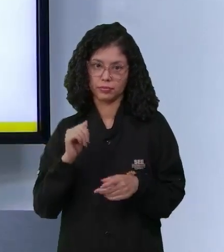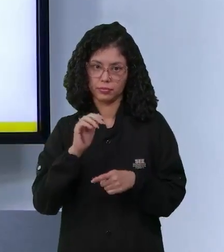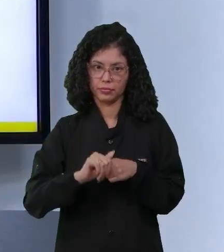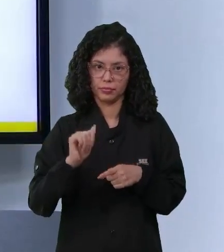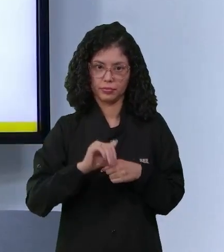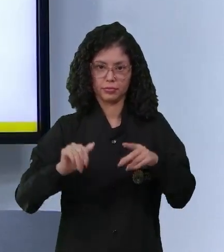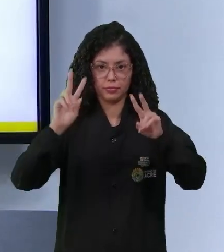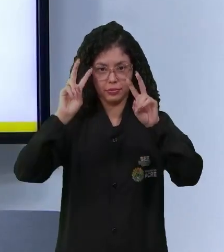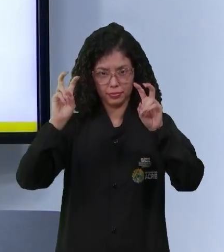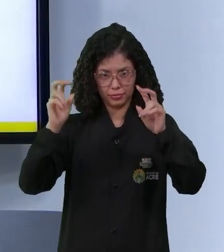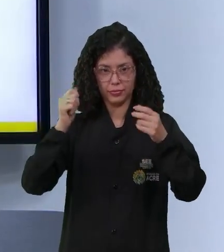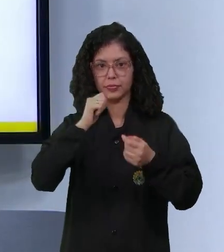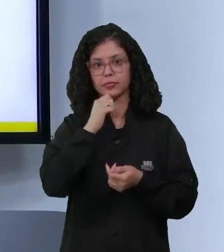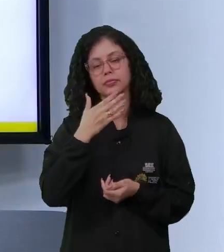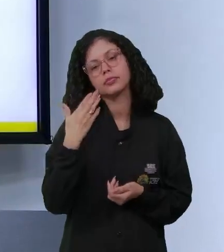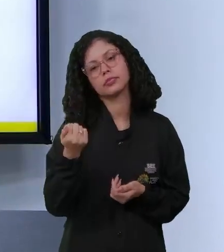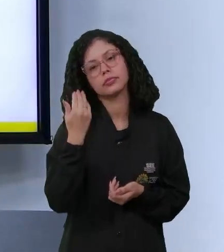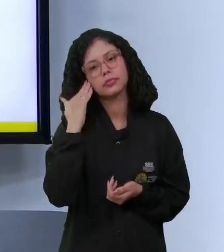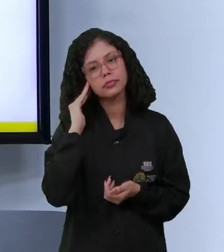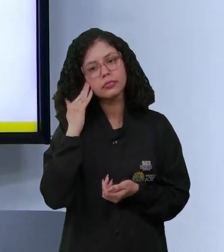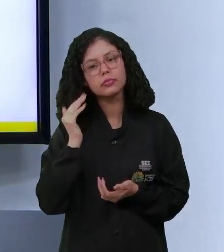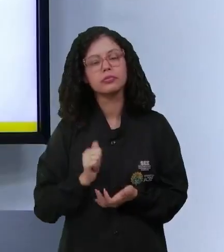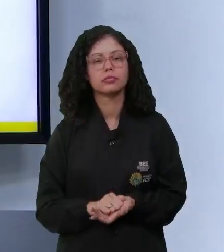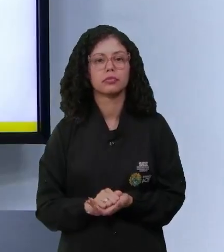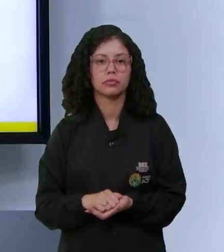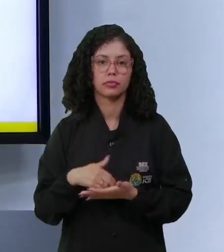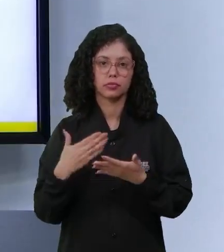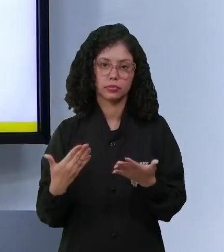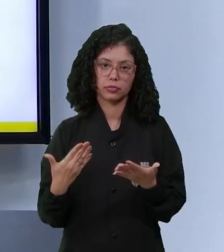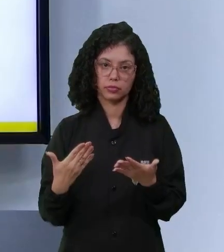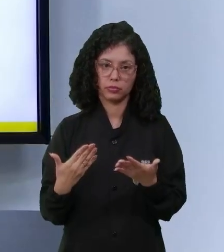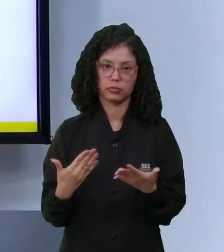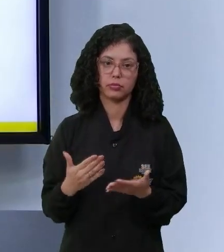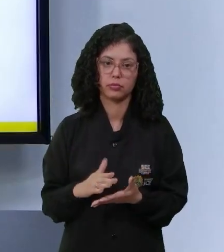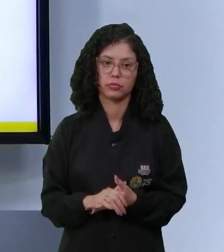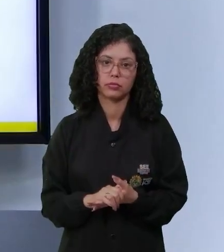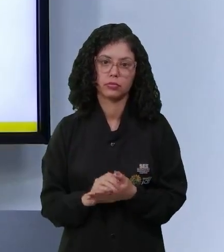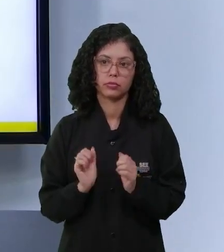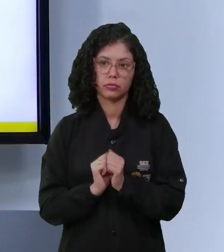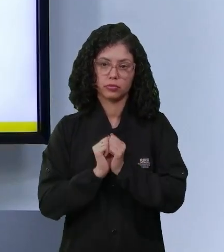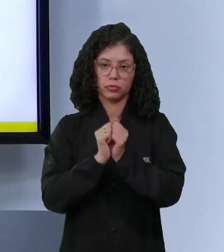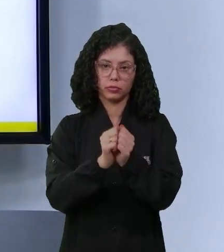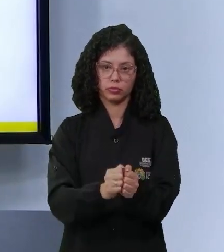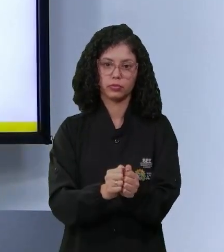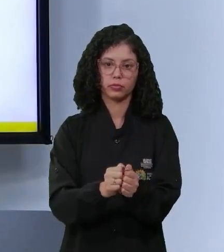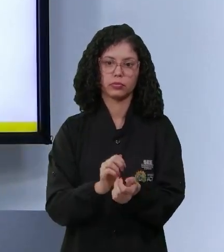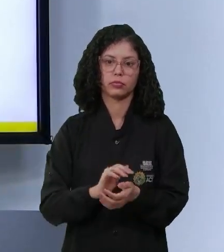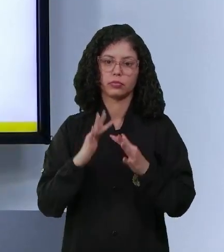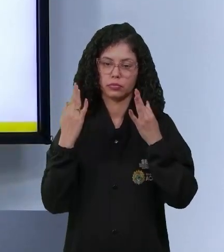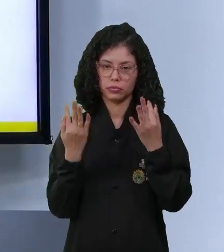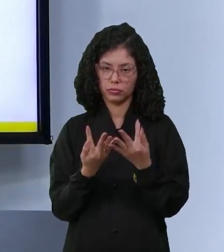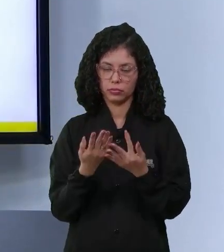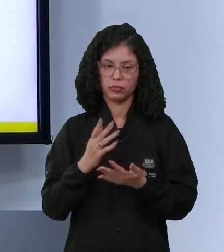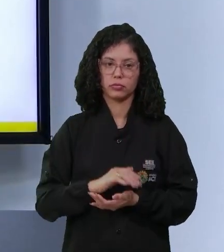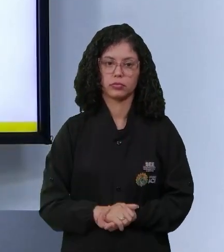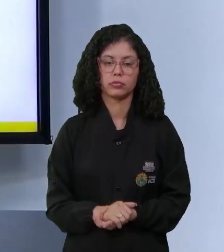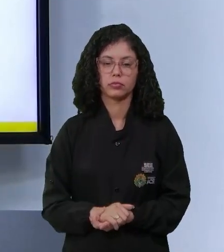puxa-sacos, digamos assim, para vocês melhor entenderem, vieram junto com a família